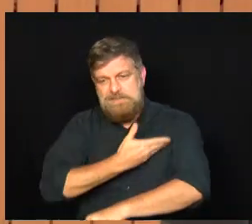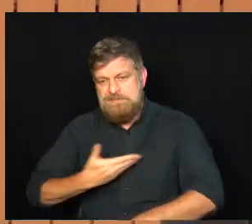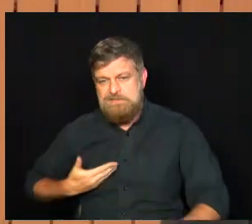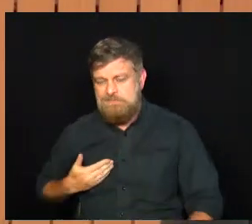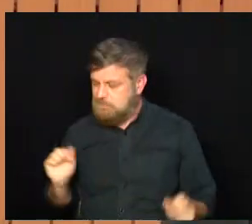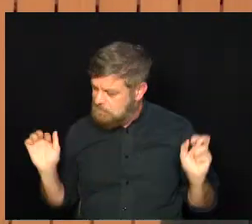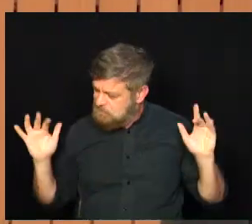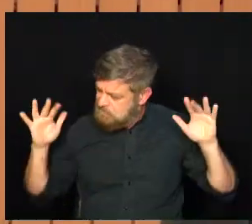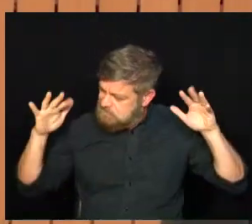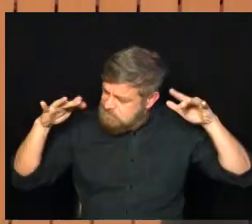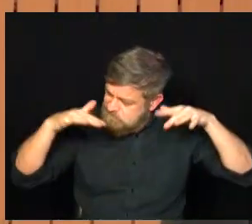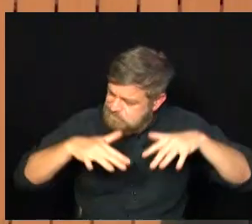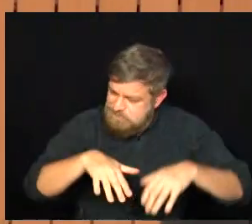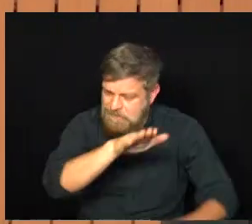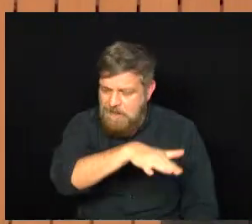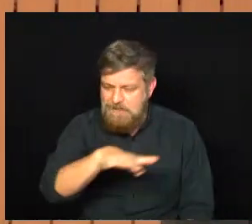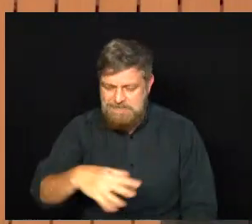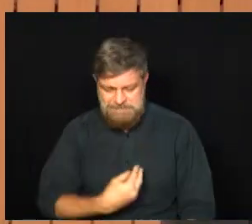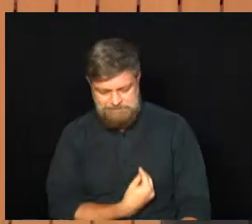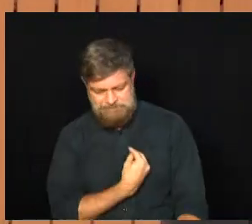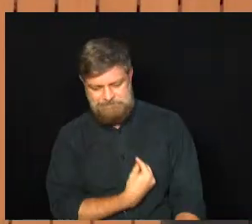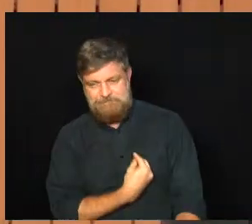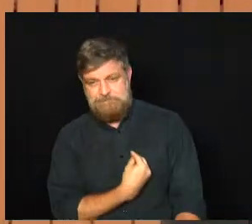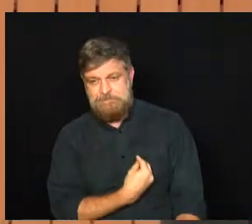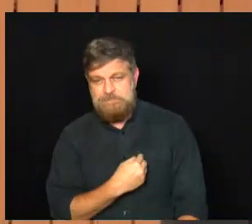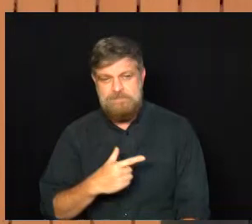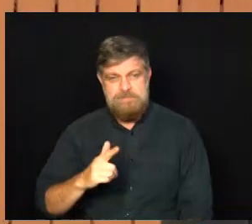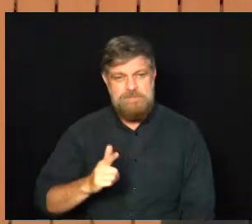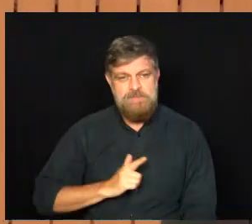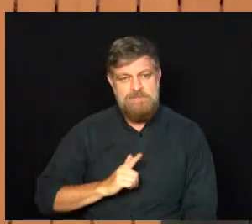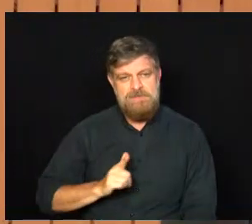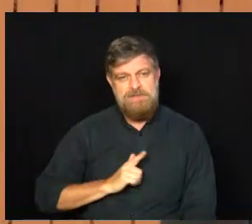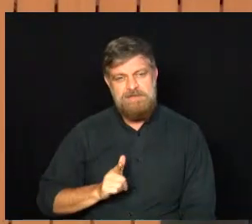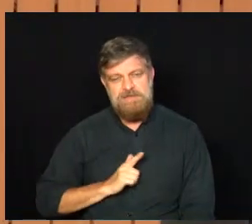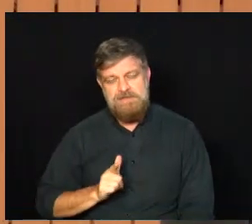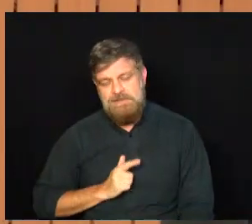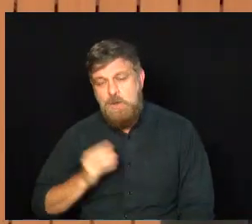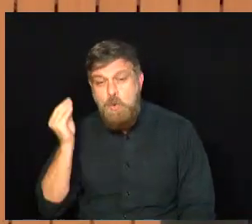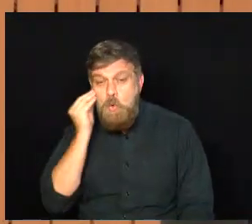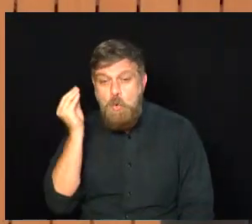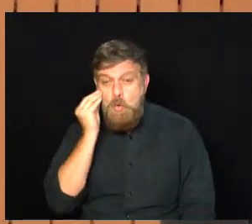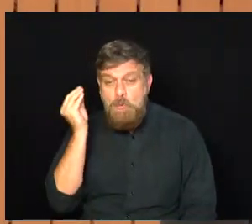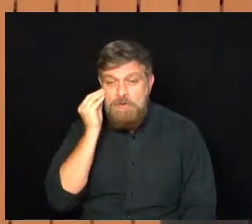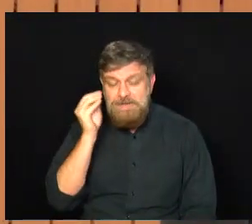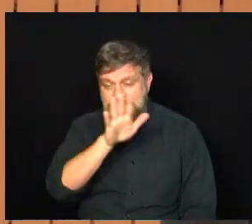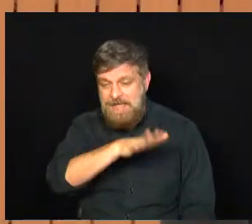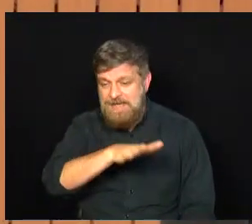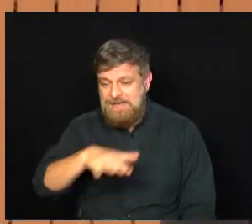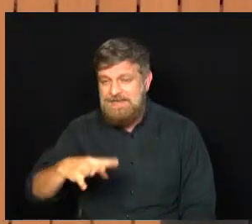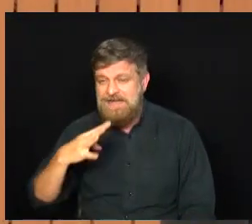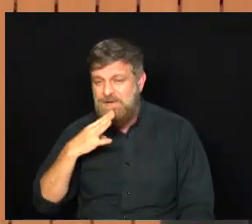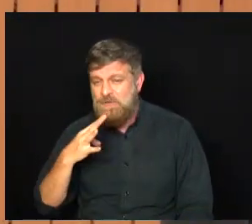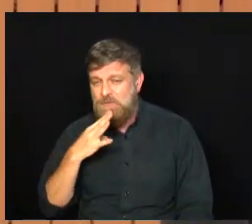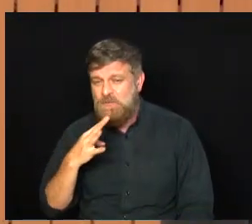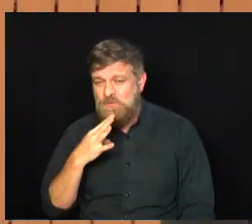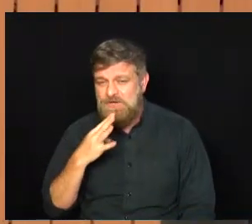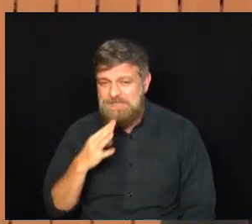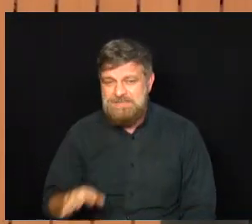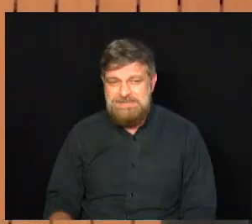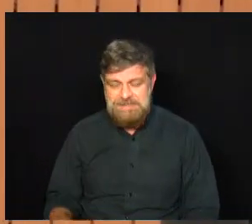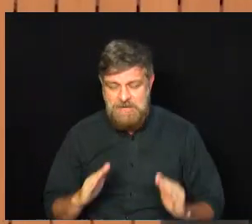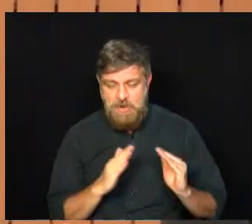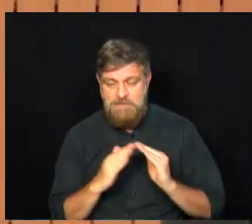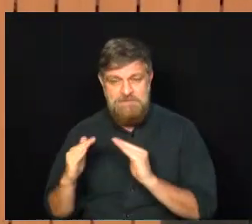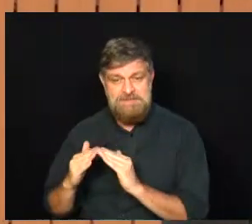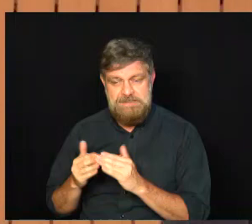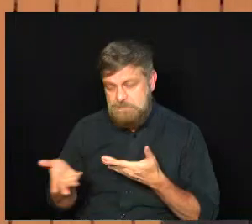nossas crianças, né? Trazer essa oportunidade deles conhecerem, né, os vizinhos,